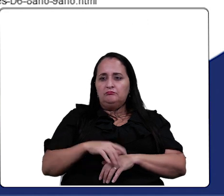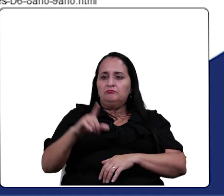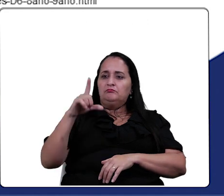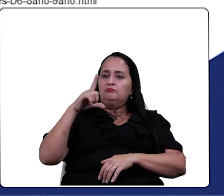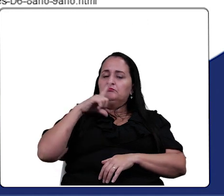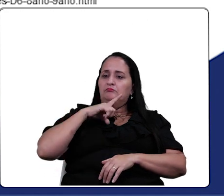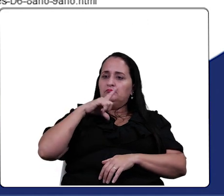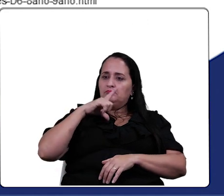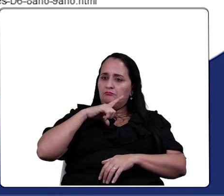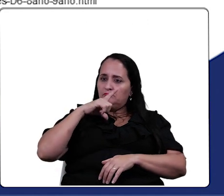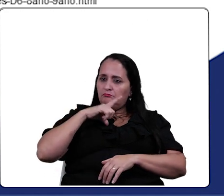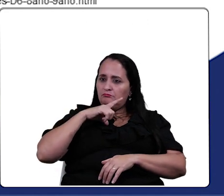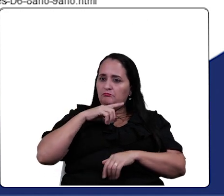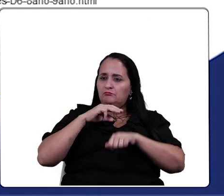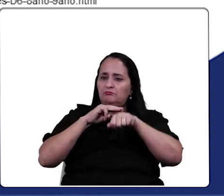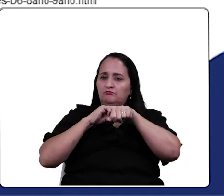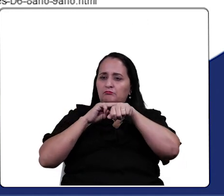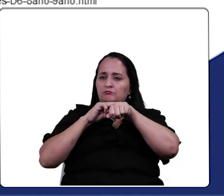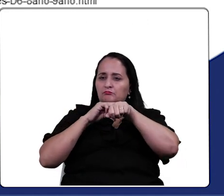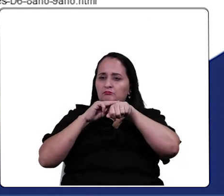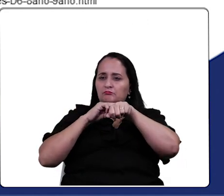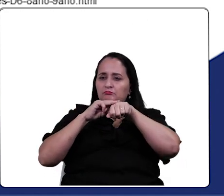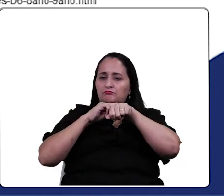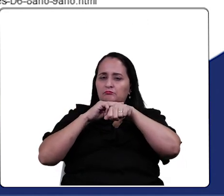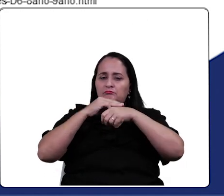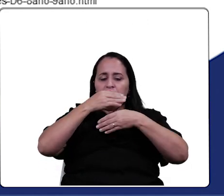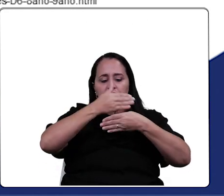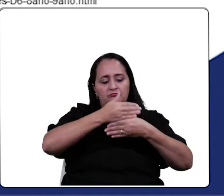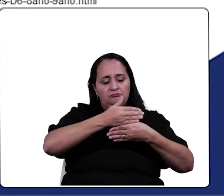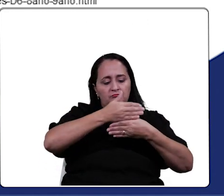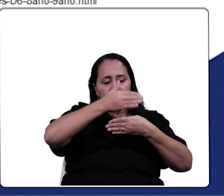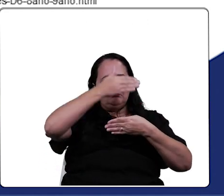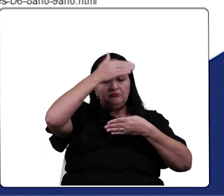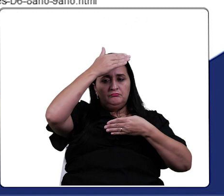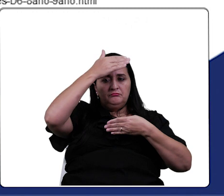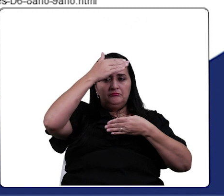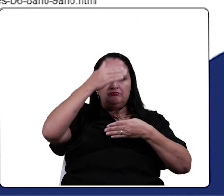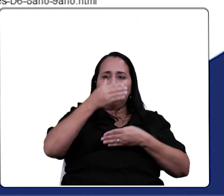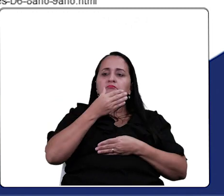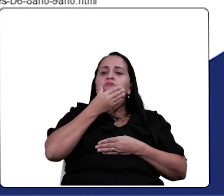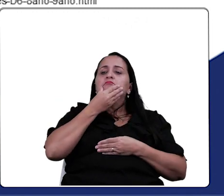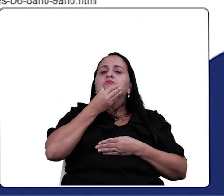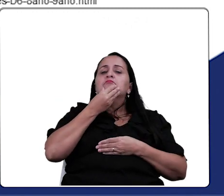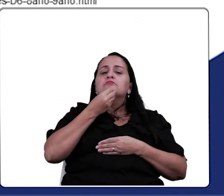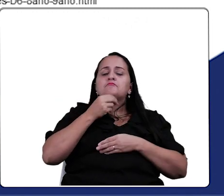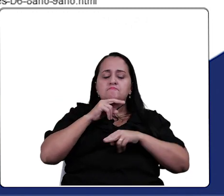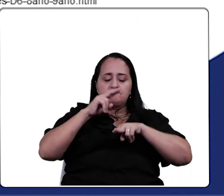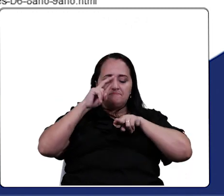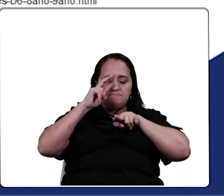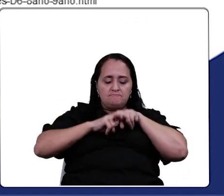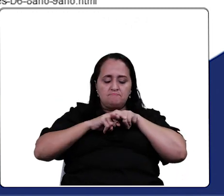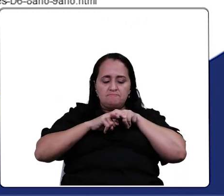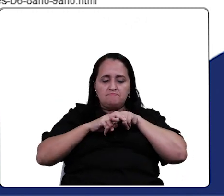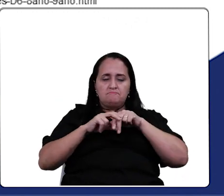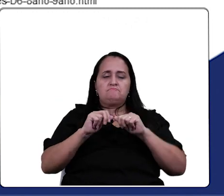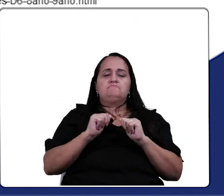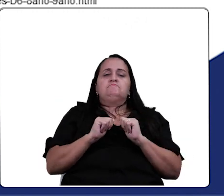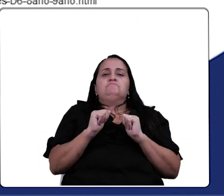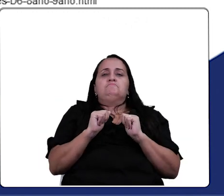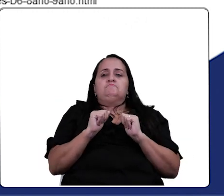Tem também ali de marrom o muro, onde está encostado este